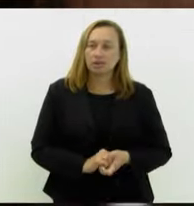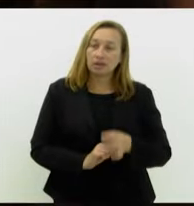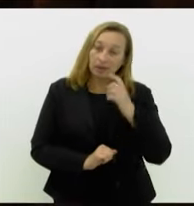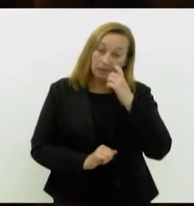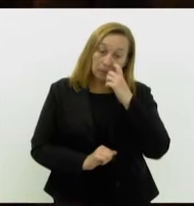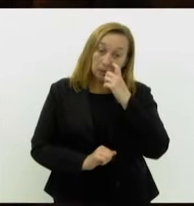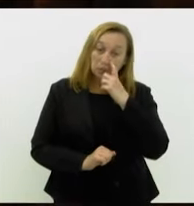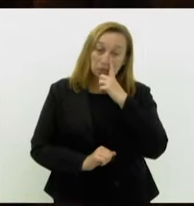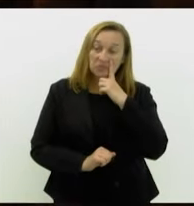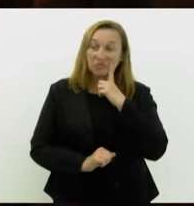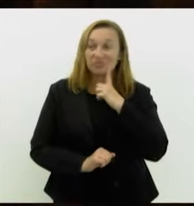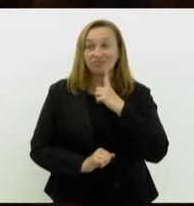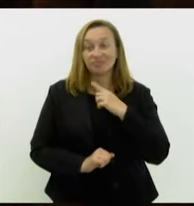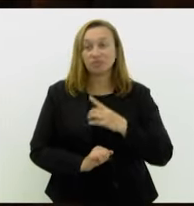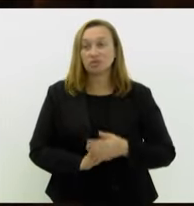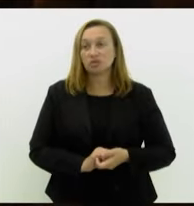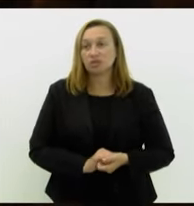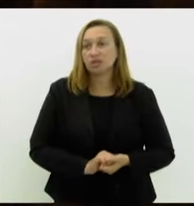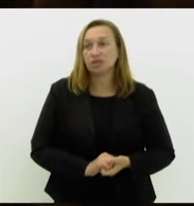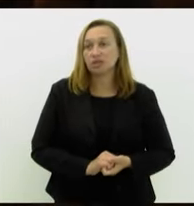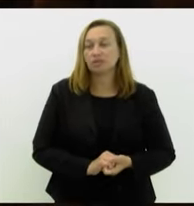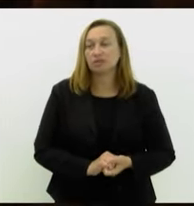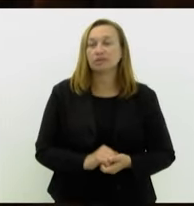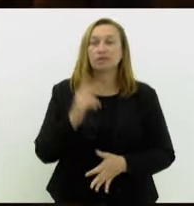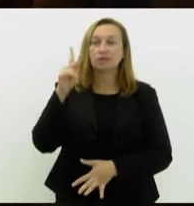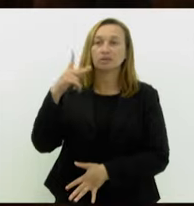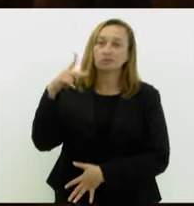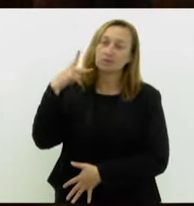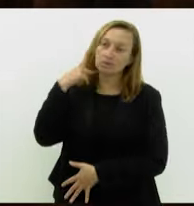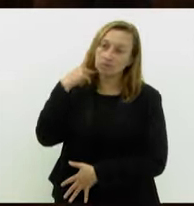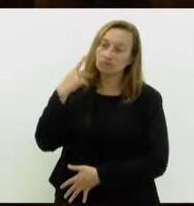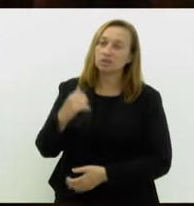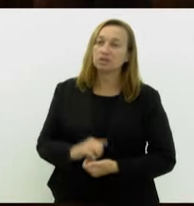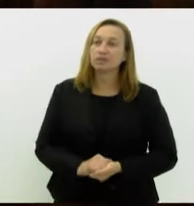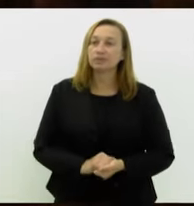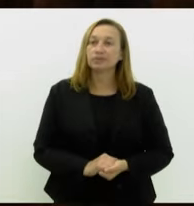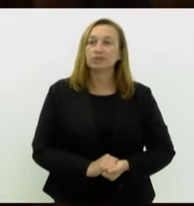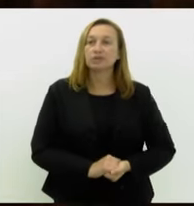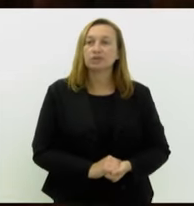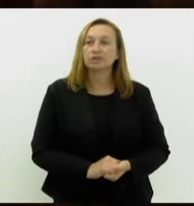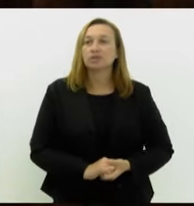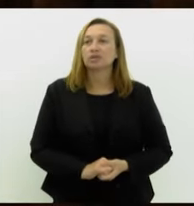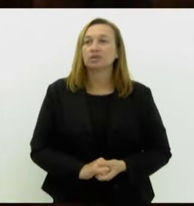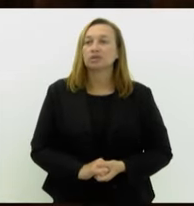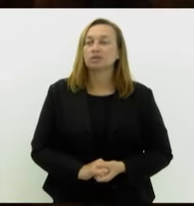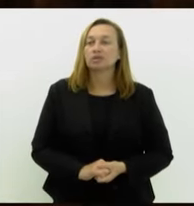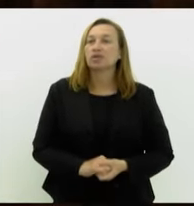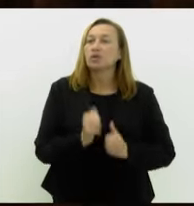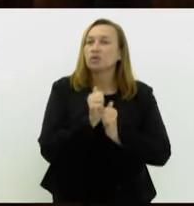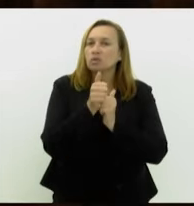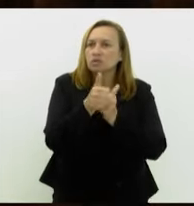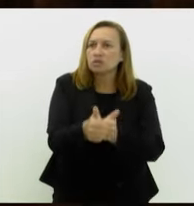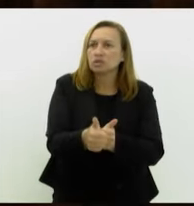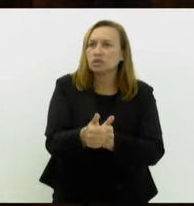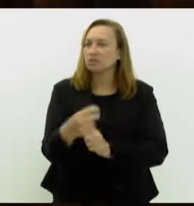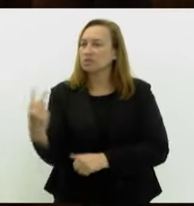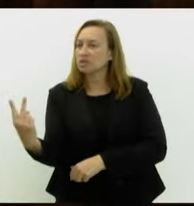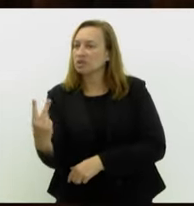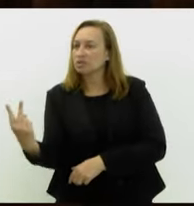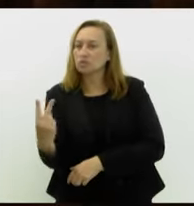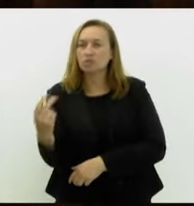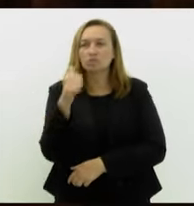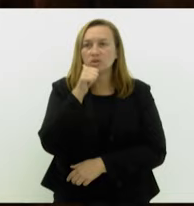como essa da procuradoria e marcadamente conduzida por essas duas